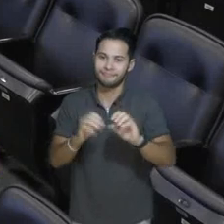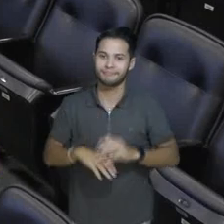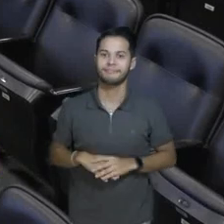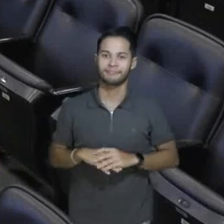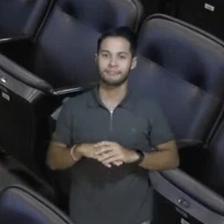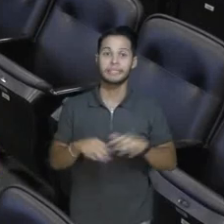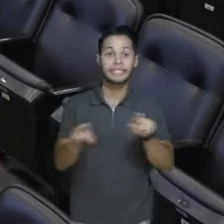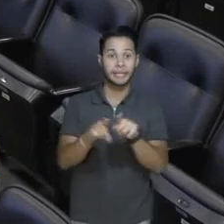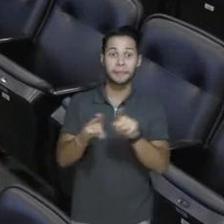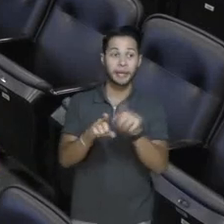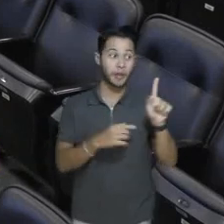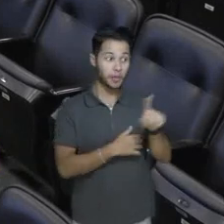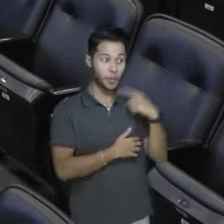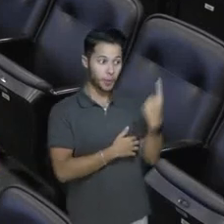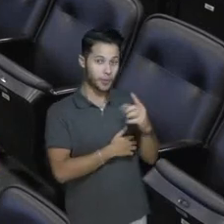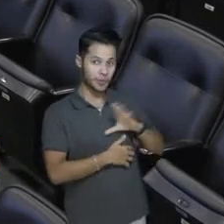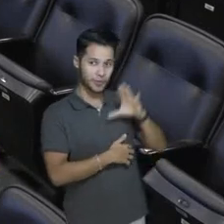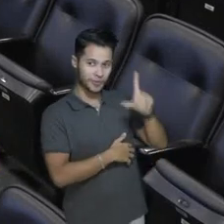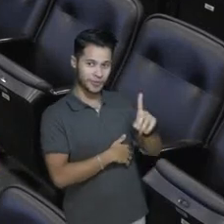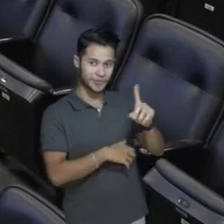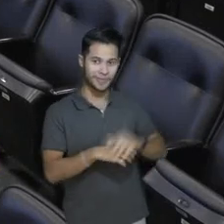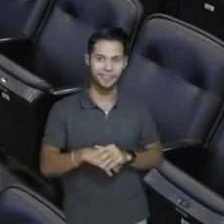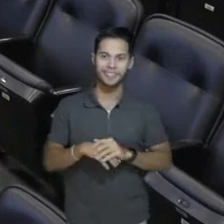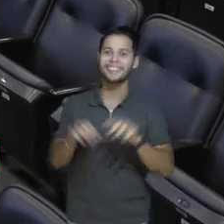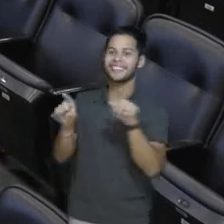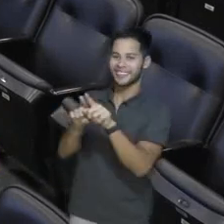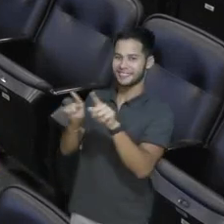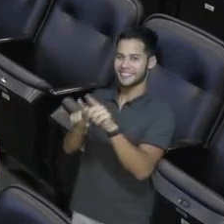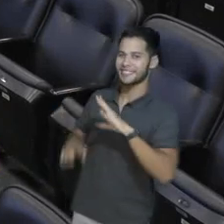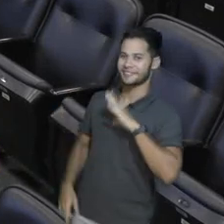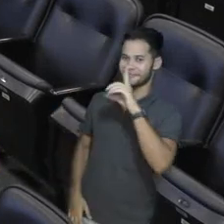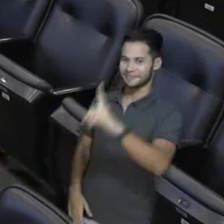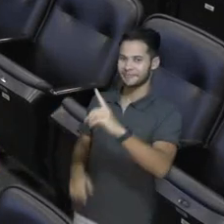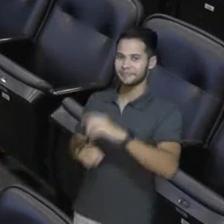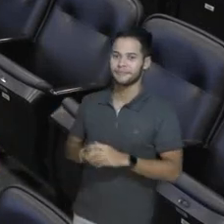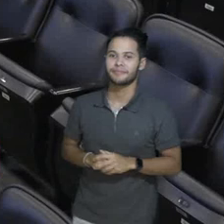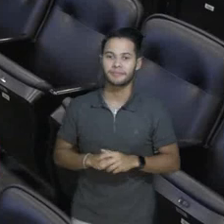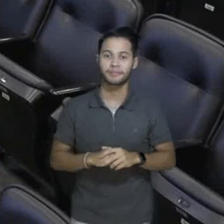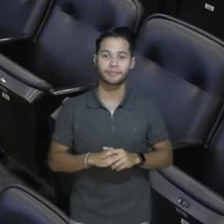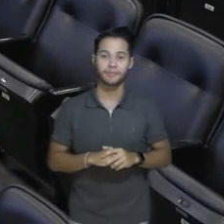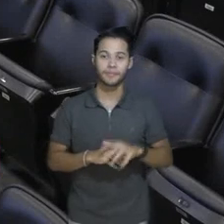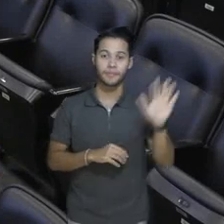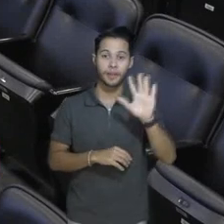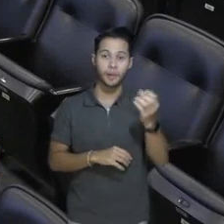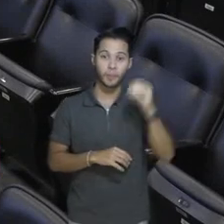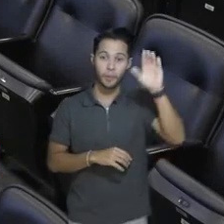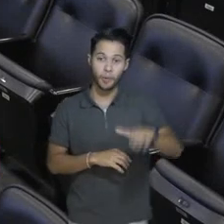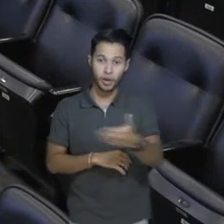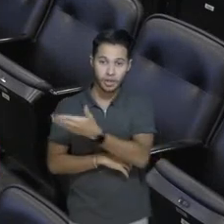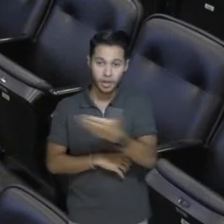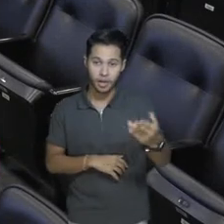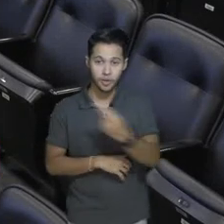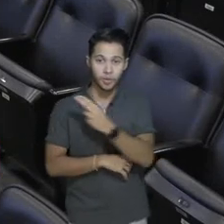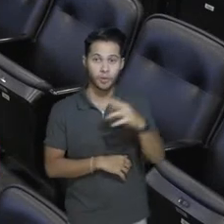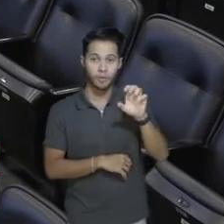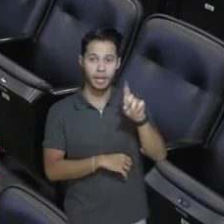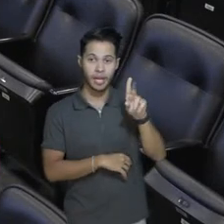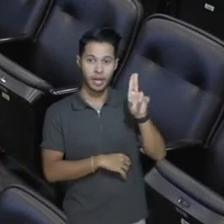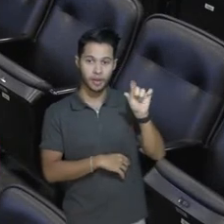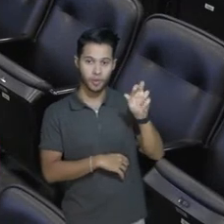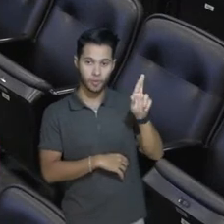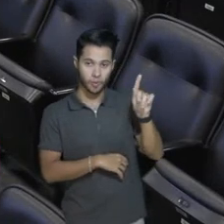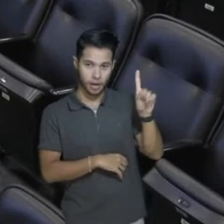né também Boa tarde a todos meu nome é Eduardo eu sou gerente executivo do